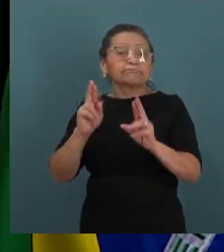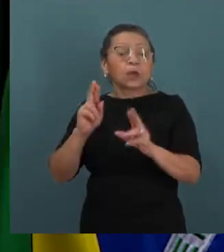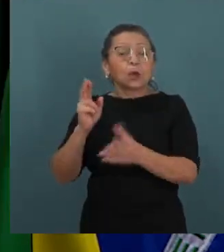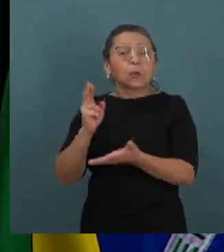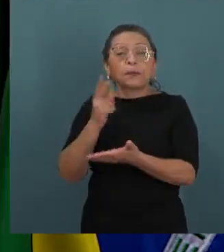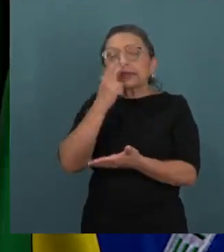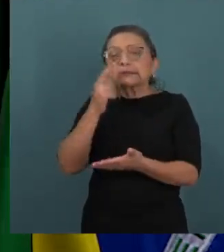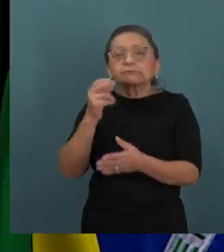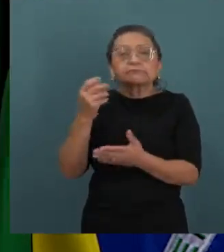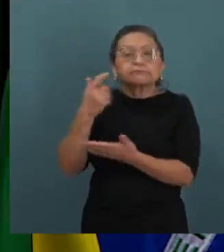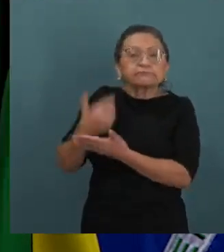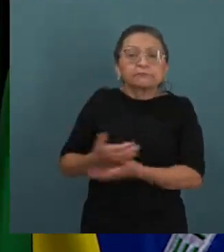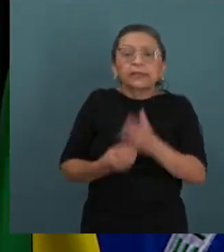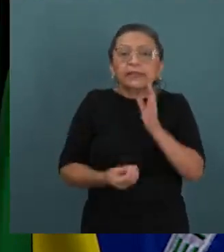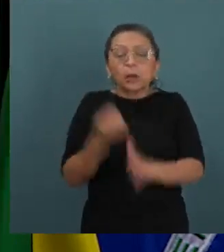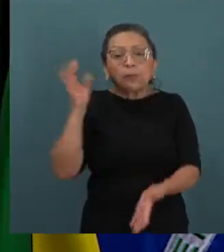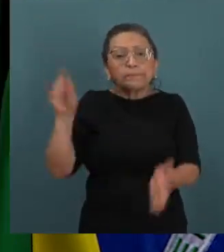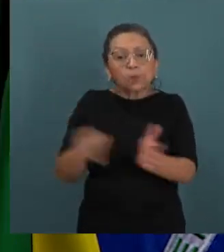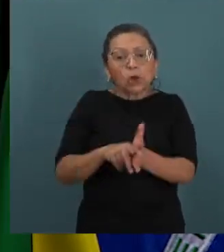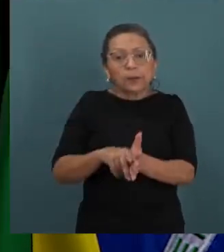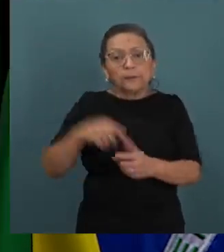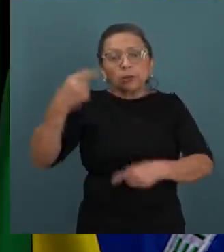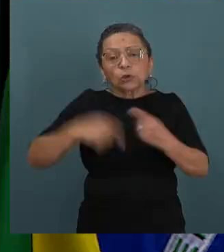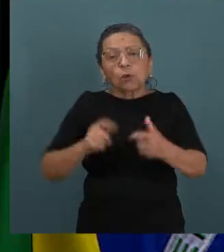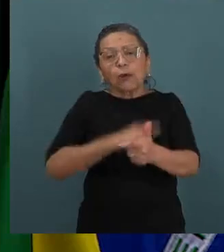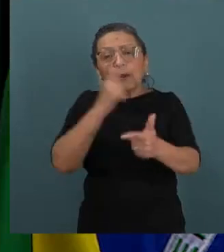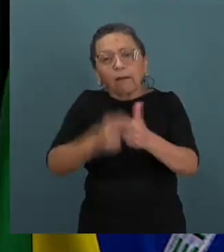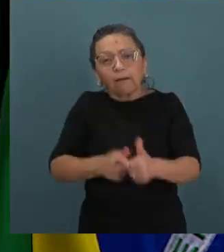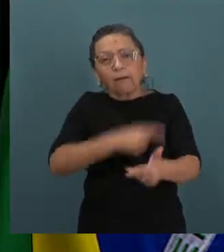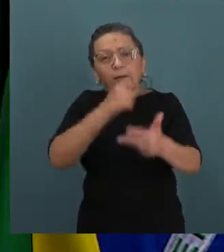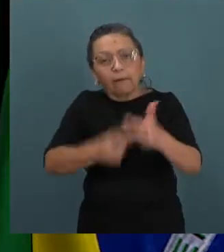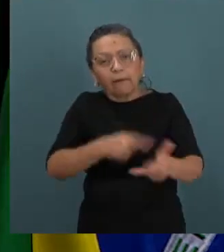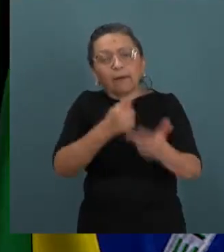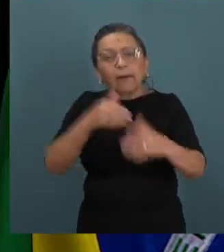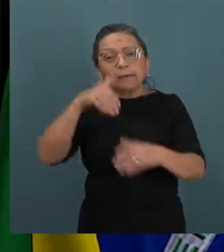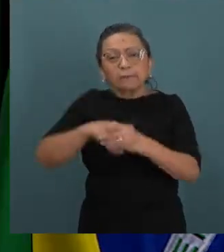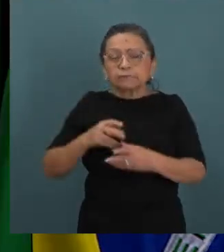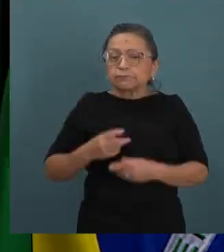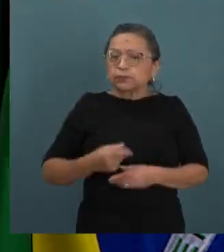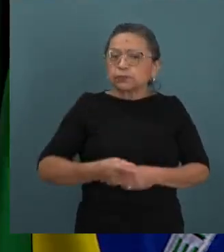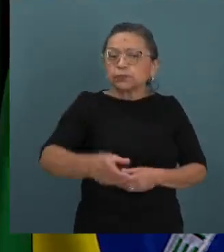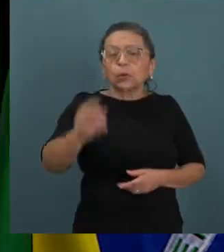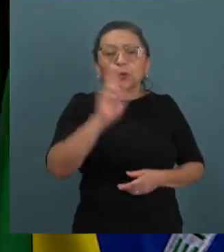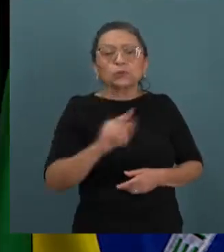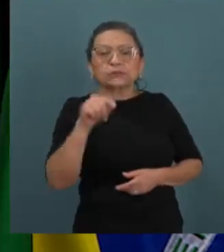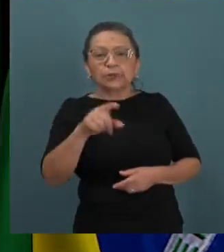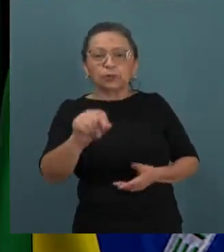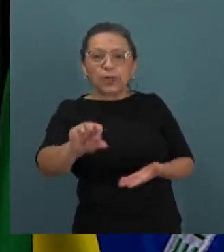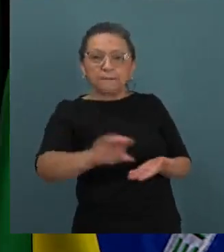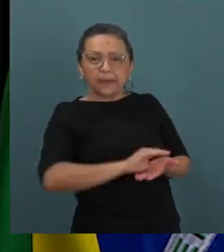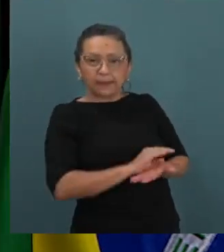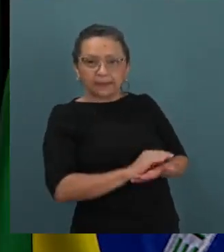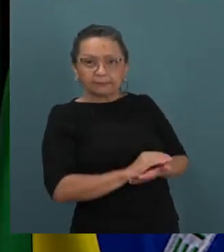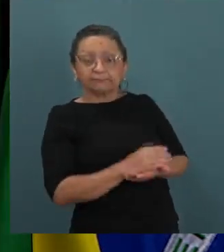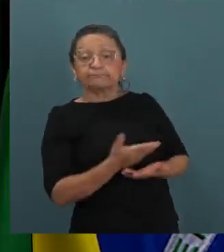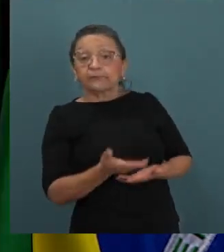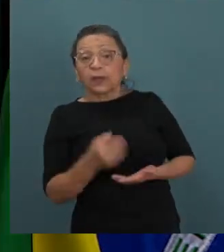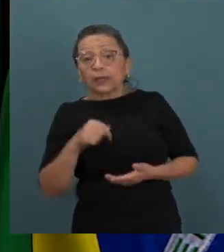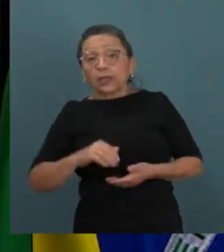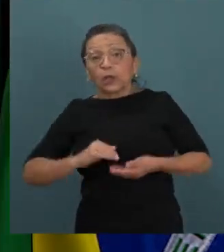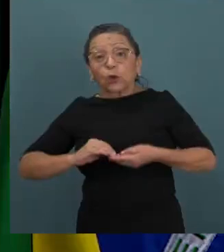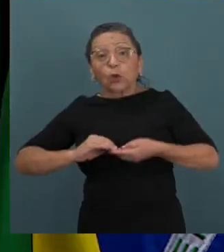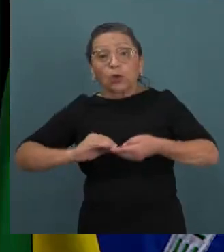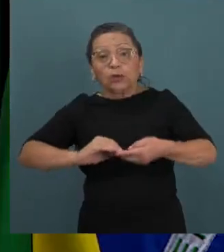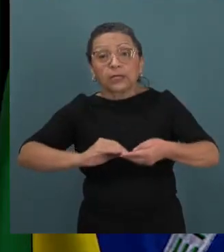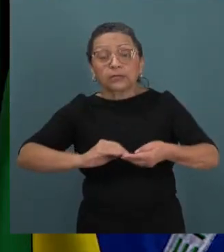verdadeira dinastia política, com reeleição perene através do uso dessas emendas. O Congresso Nacional